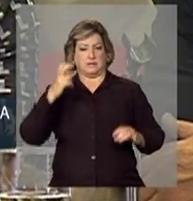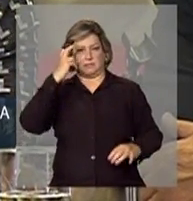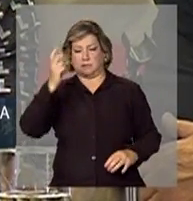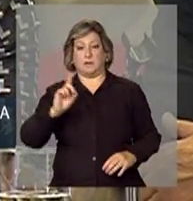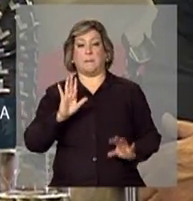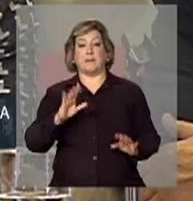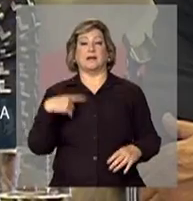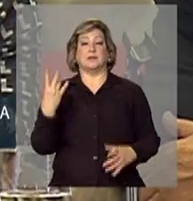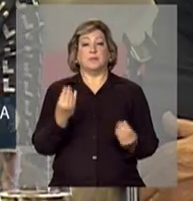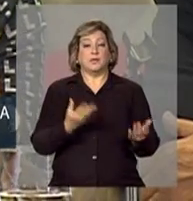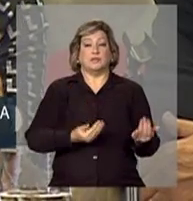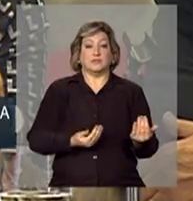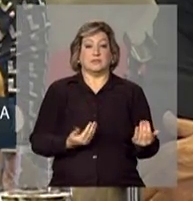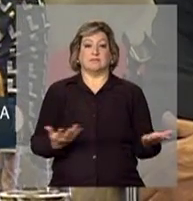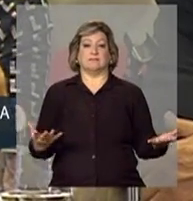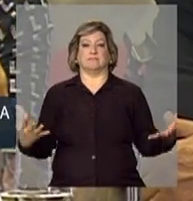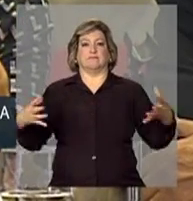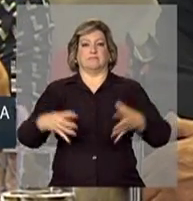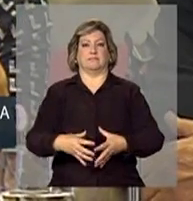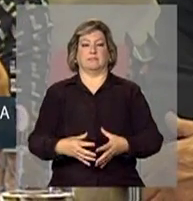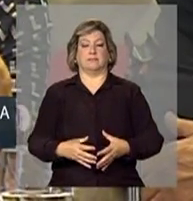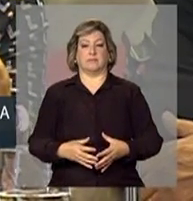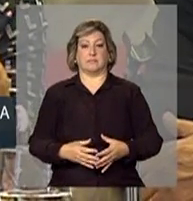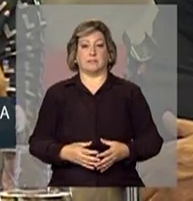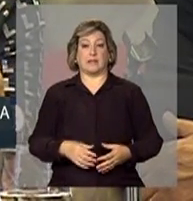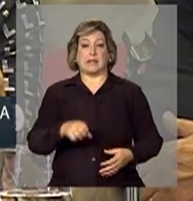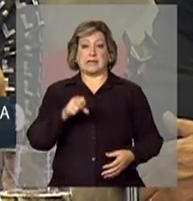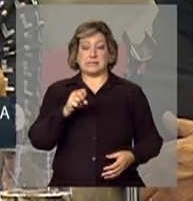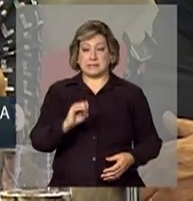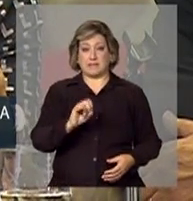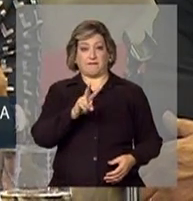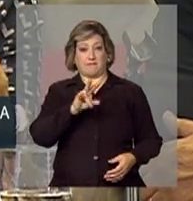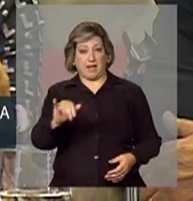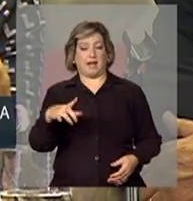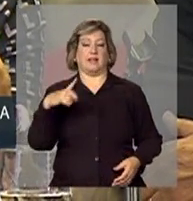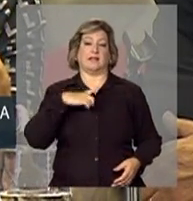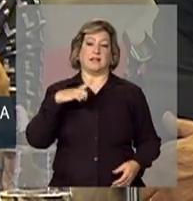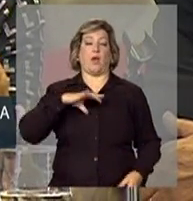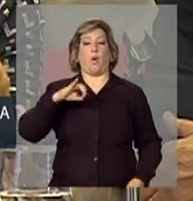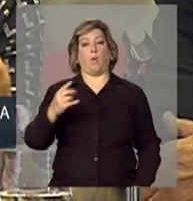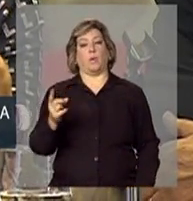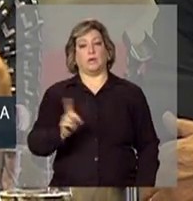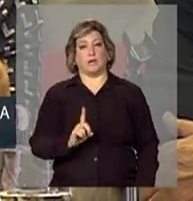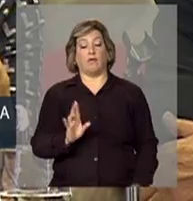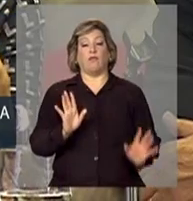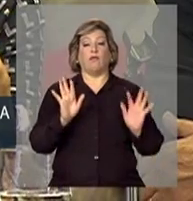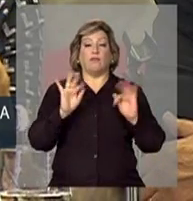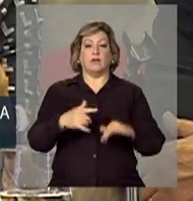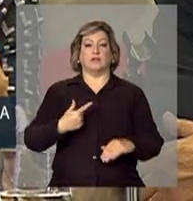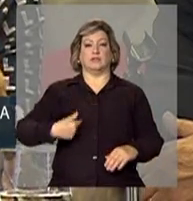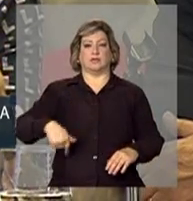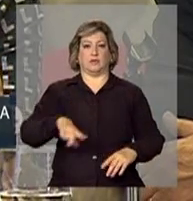jovem embarcando. Então, se vai haver ou não, ao final dos nossos trabalhos, um clima